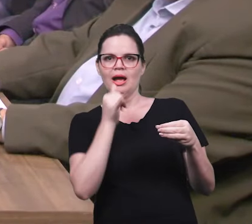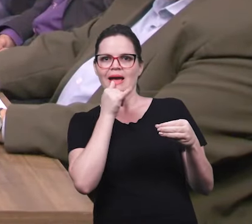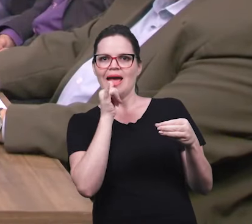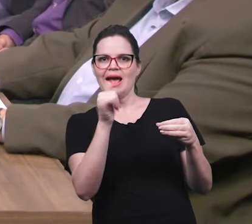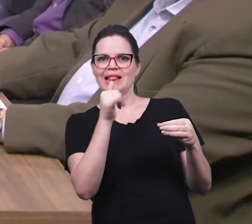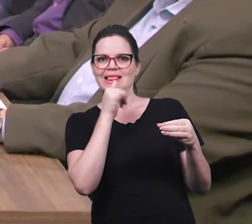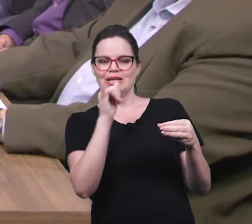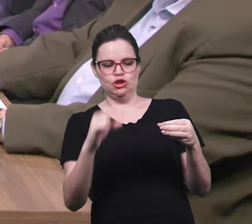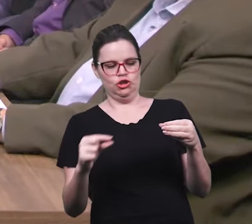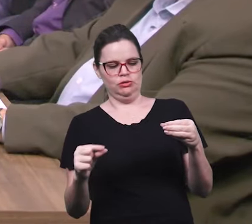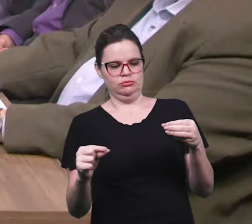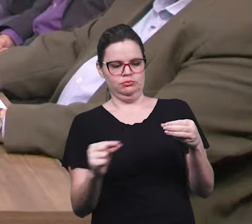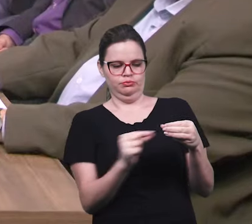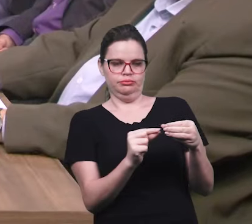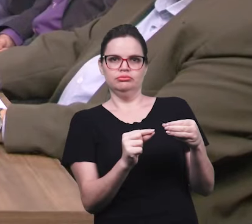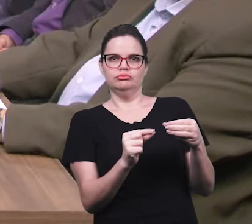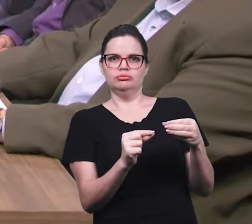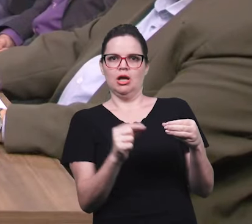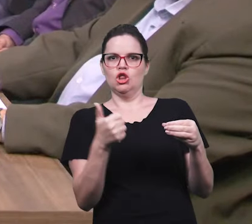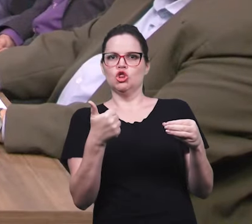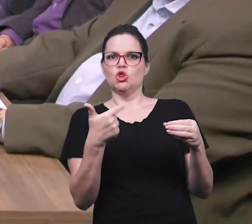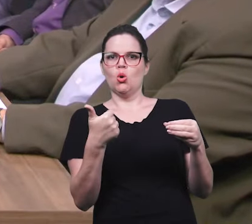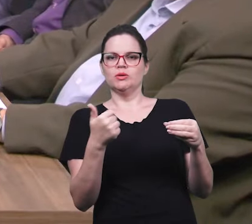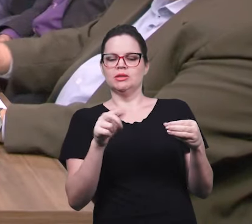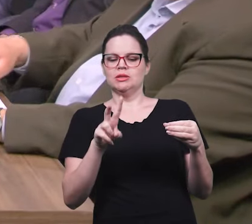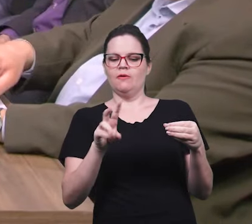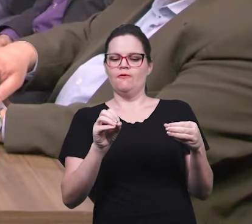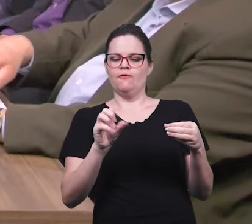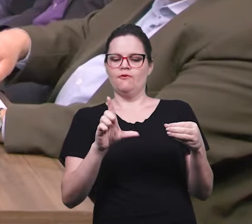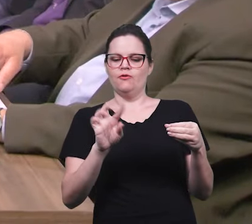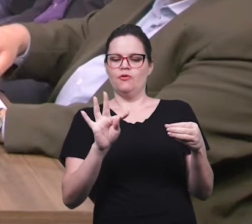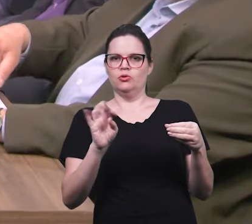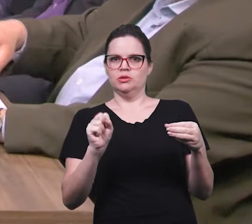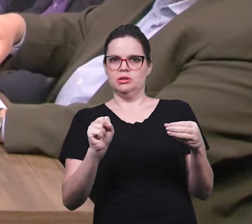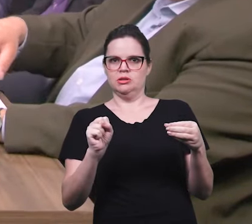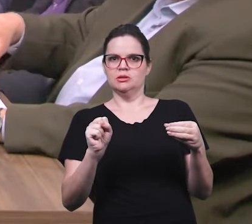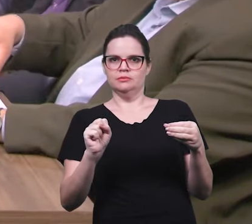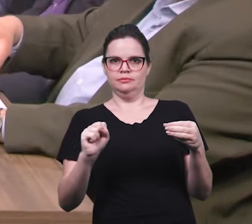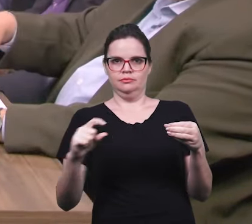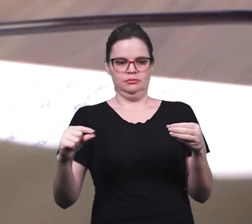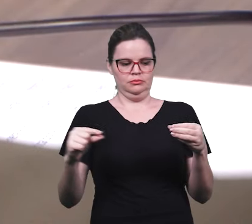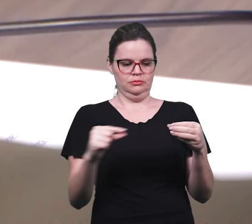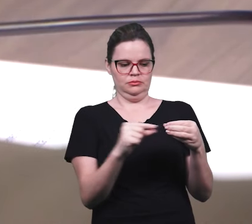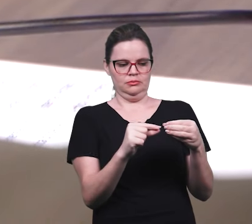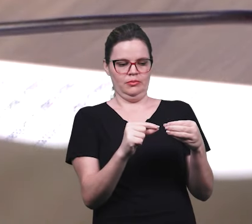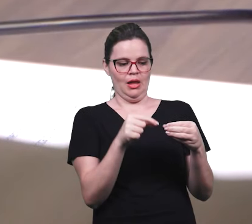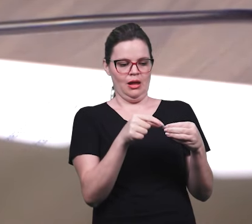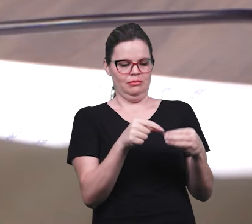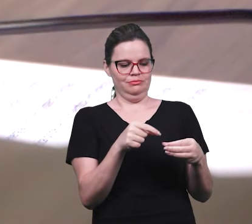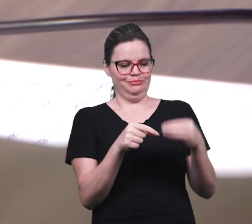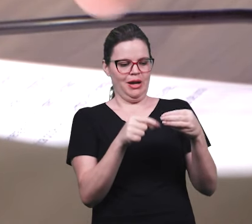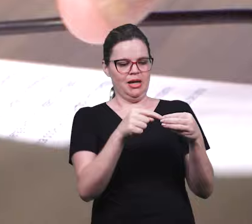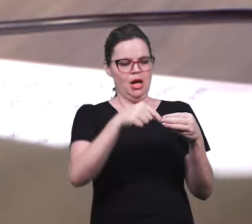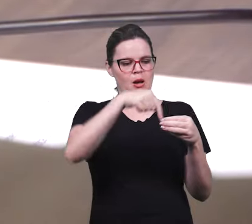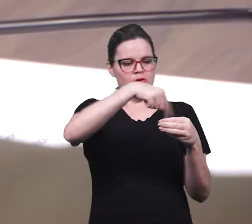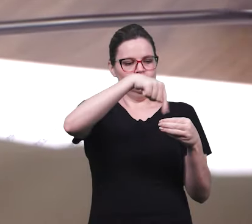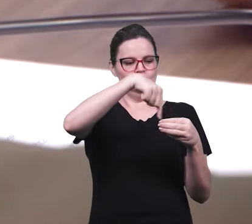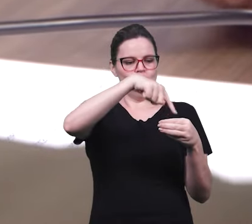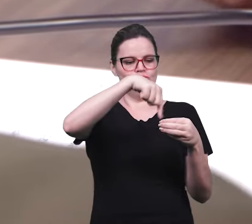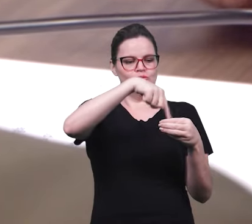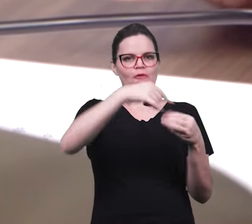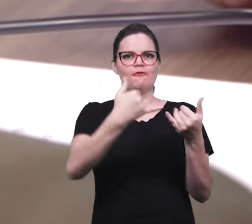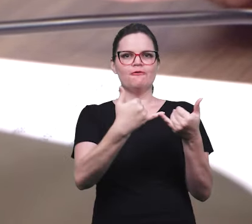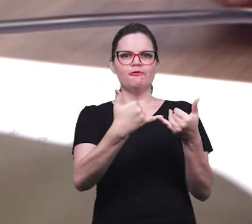com 12 volts de energia. E pela quantidade de espiras que existem aqui nesse tubo, aqui em